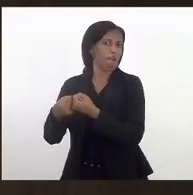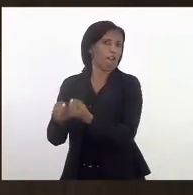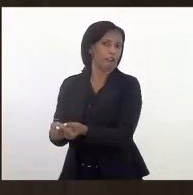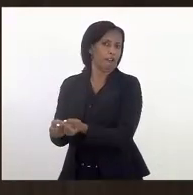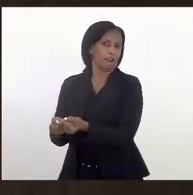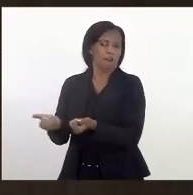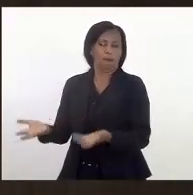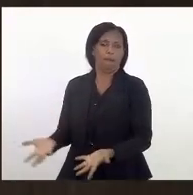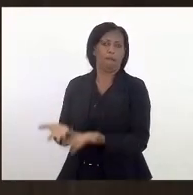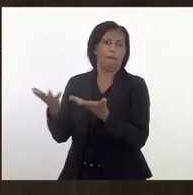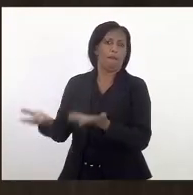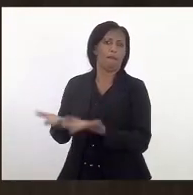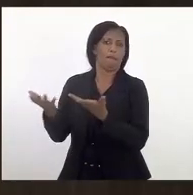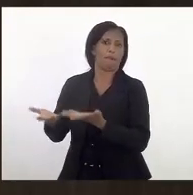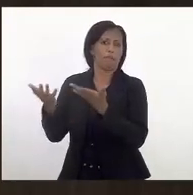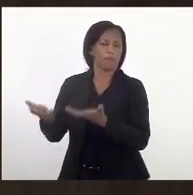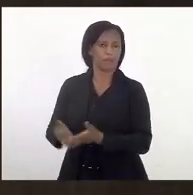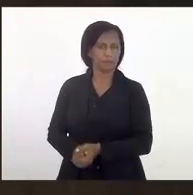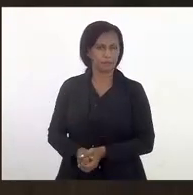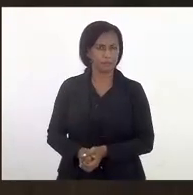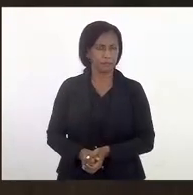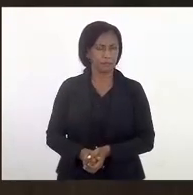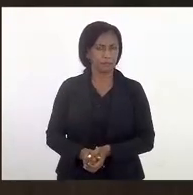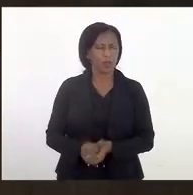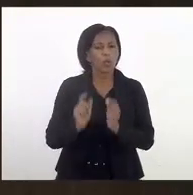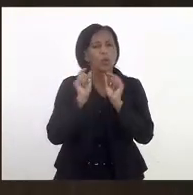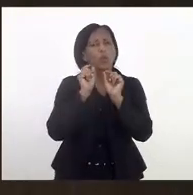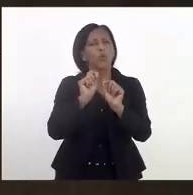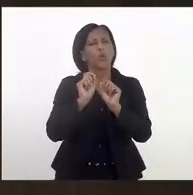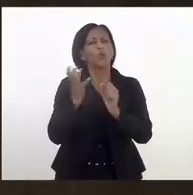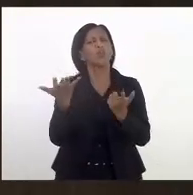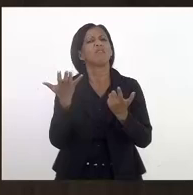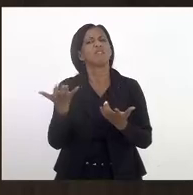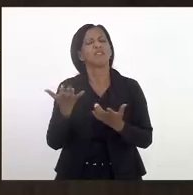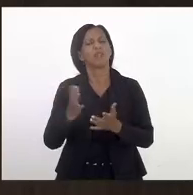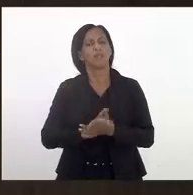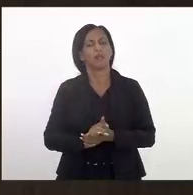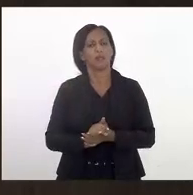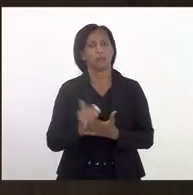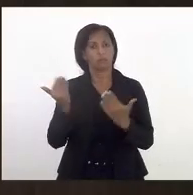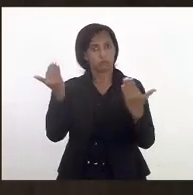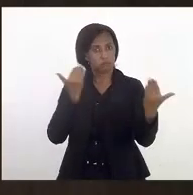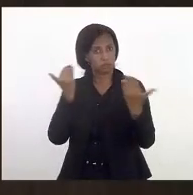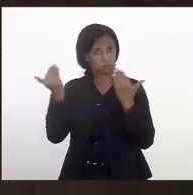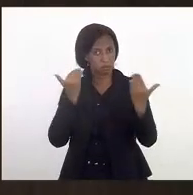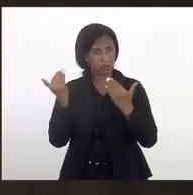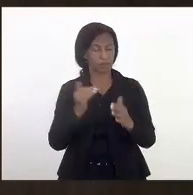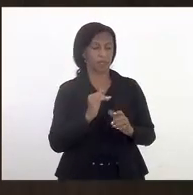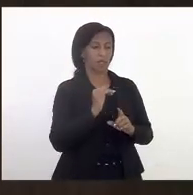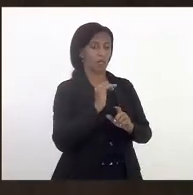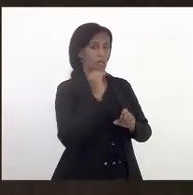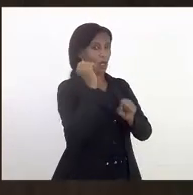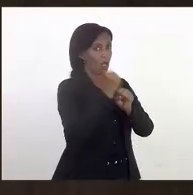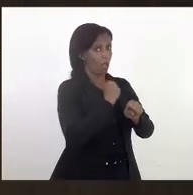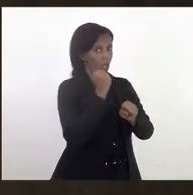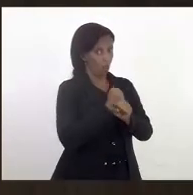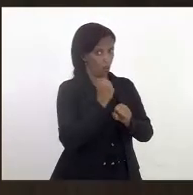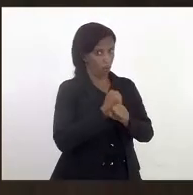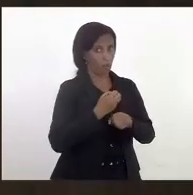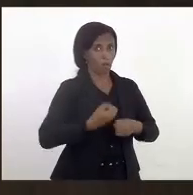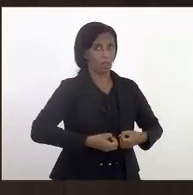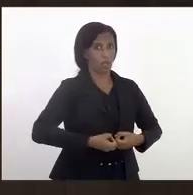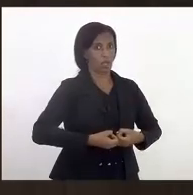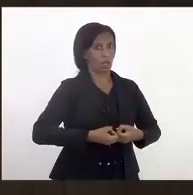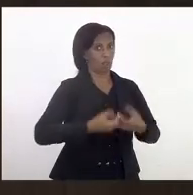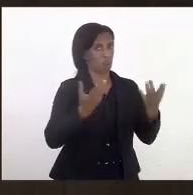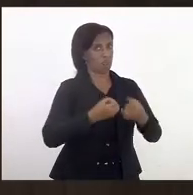privilegiado e etc que quem que tá querendo fazer ele tá querendo associar a obra desse prédio dizendo que é um gasto